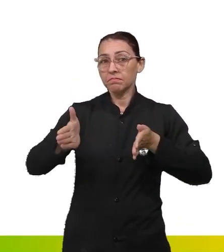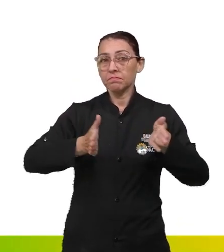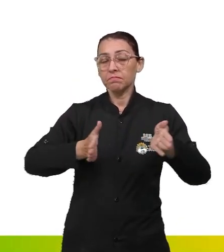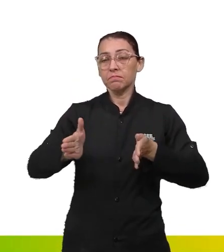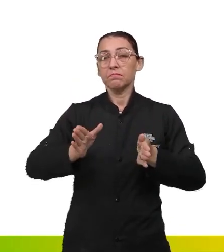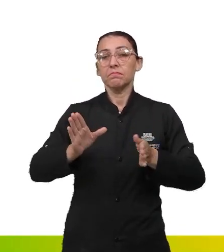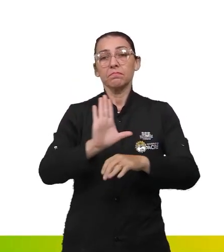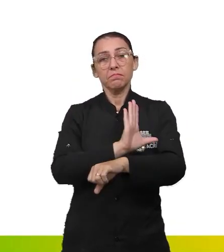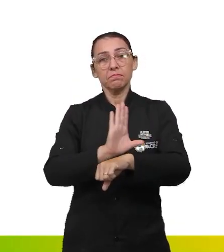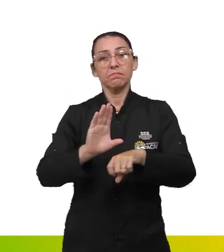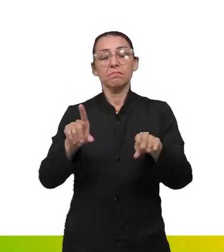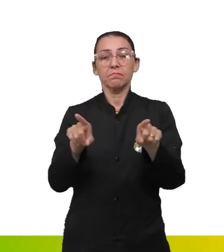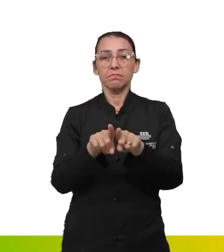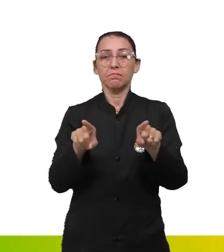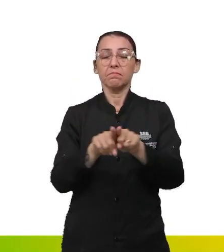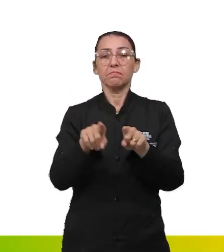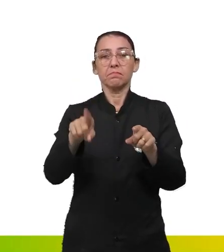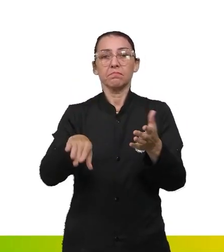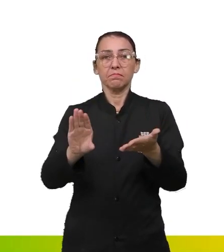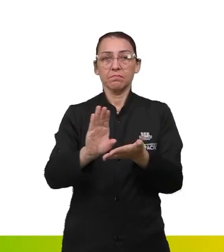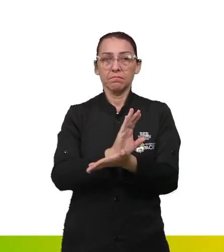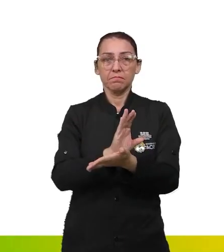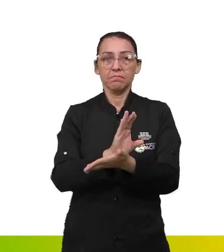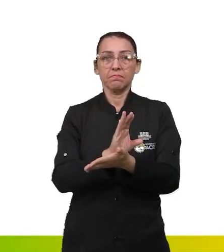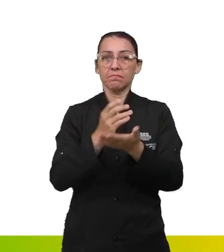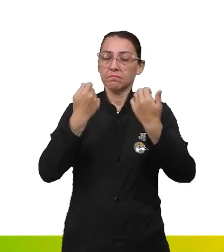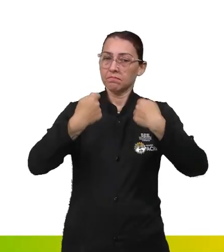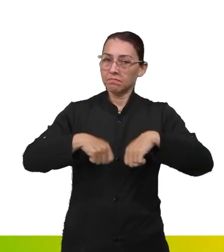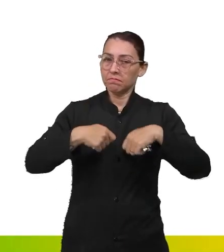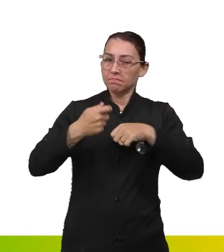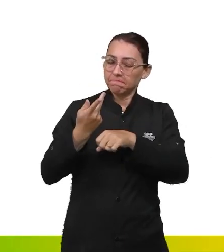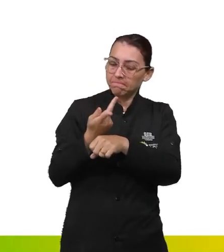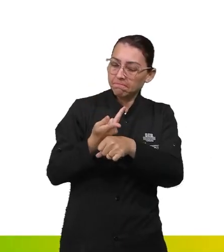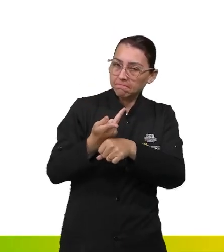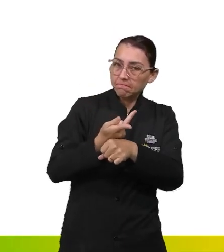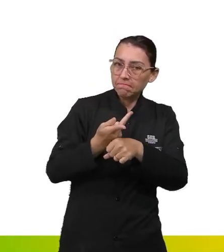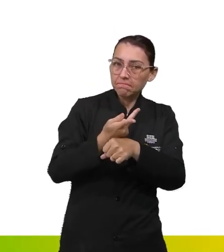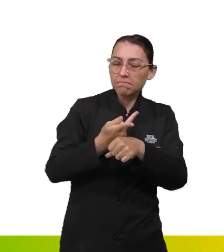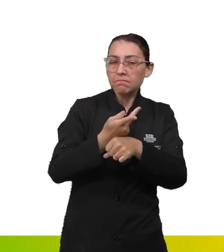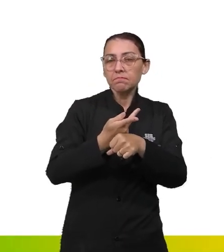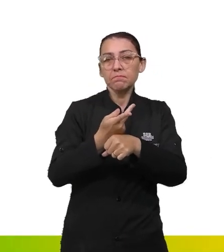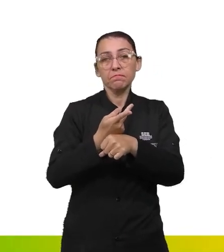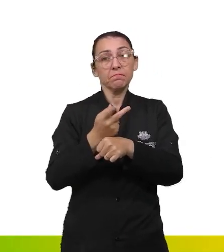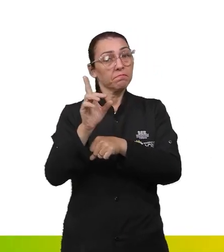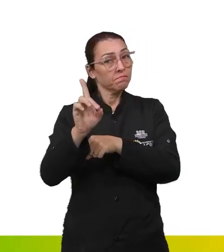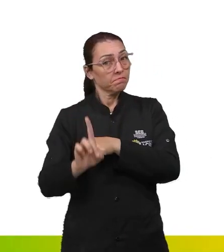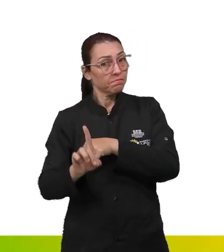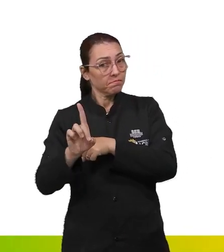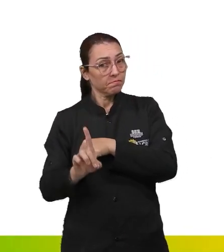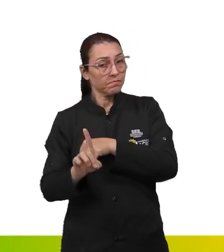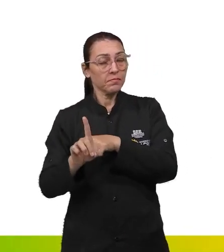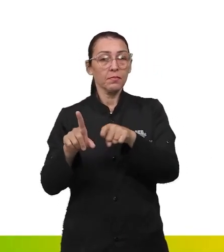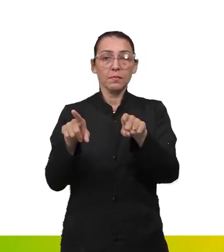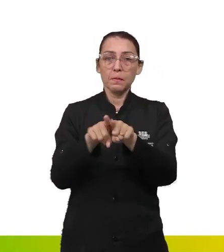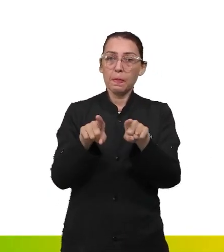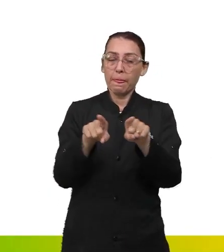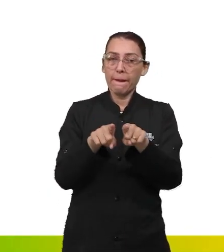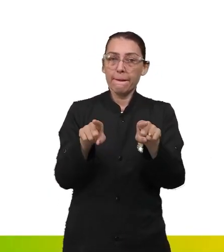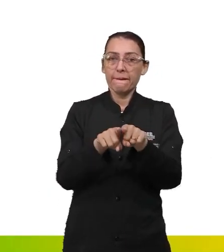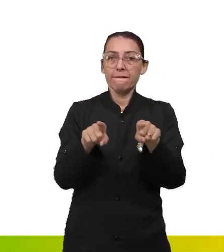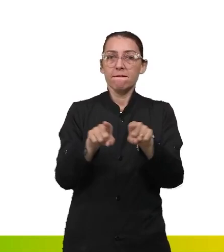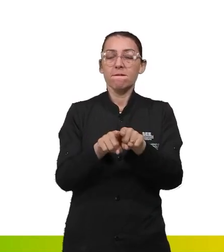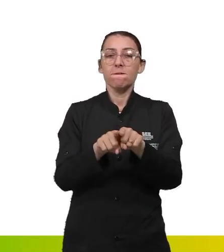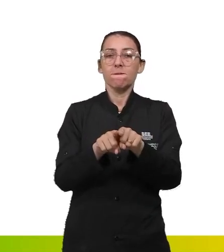Cultura também é investimento. Ela deve ser buscada. E, enquanto direito, ela deve também